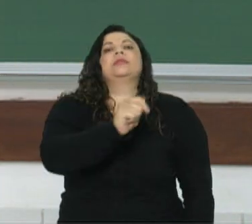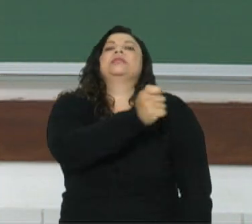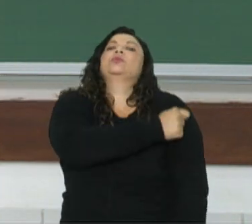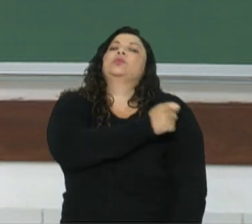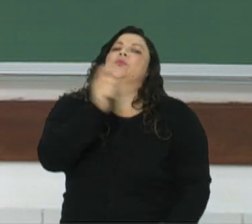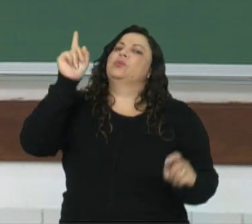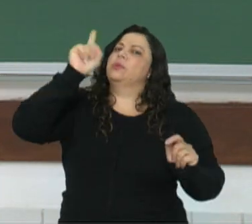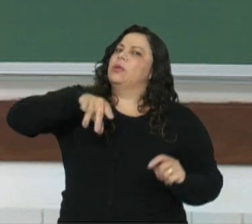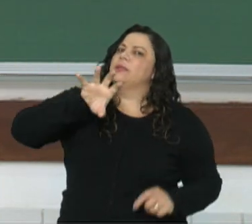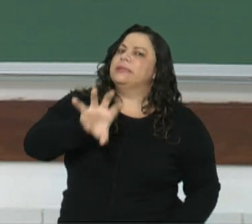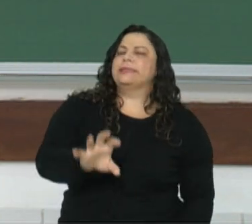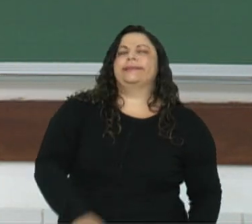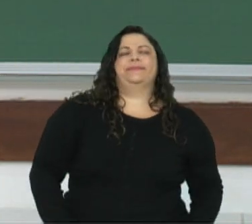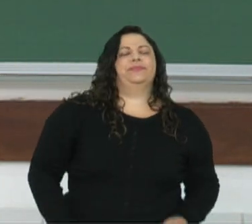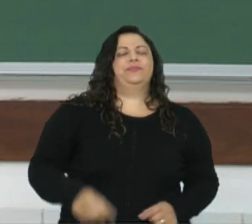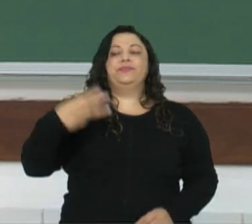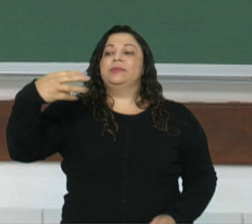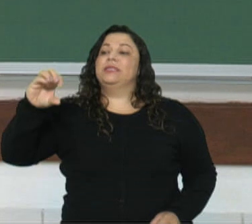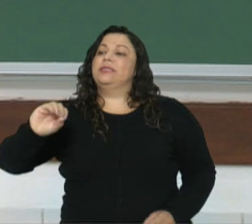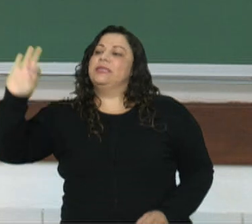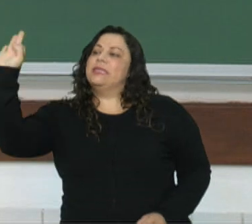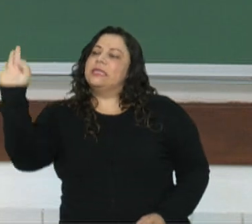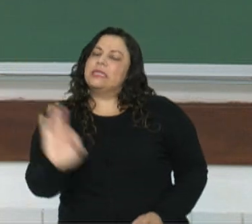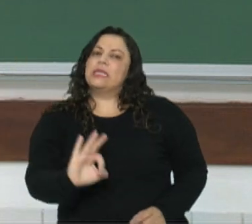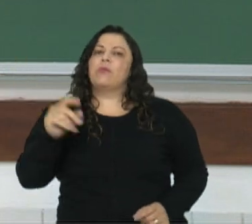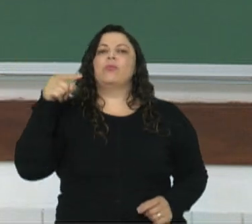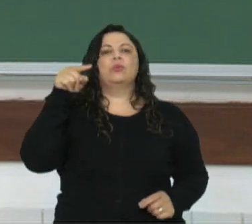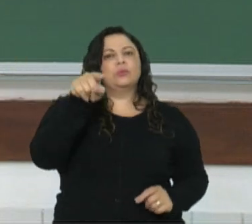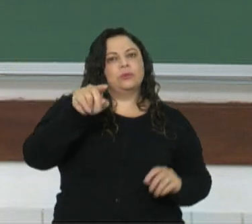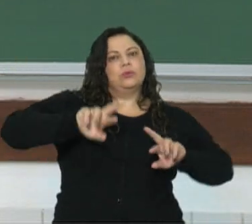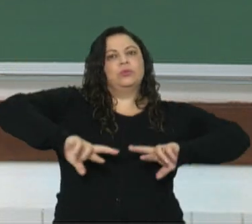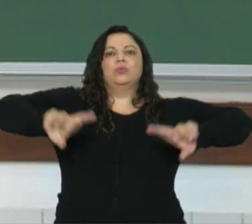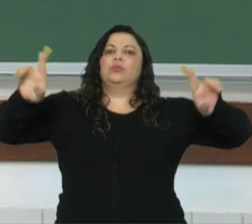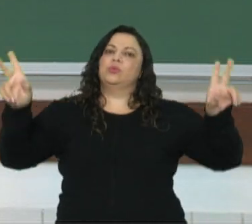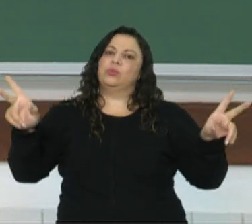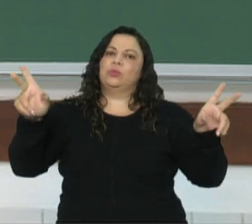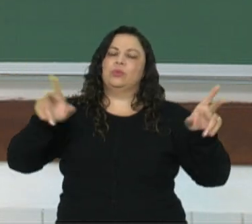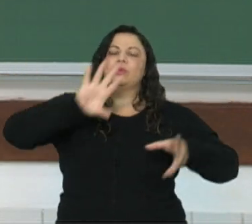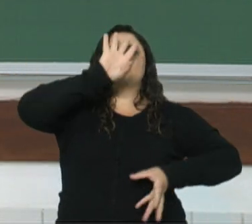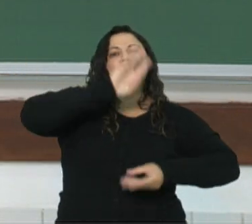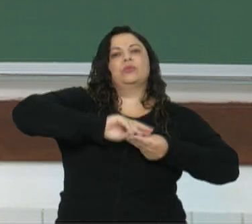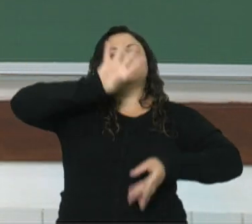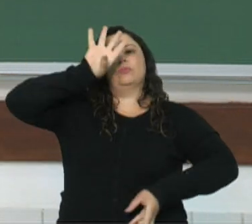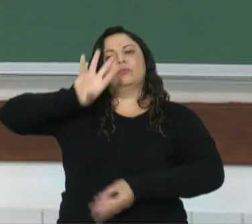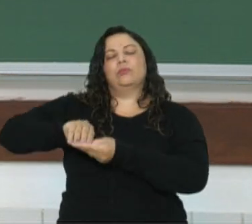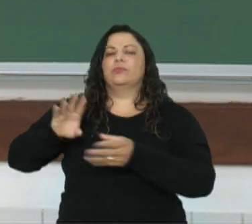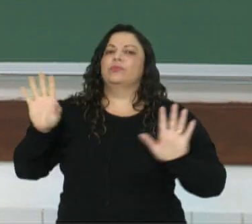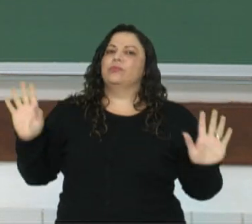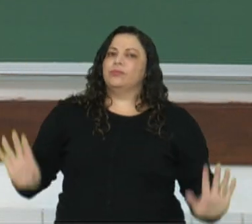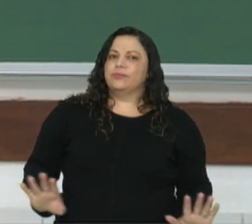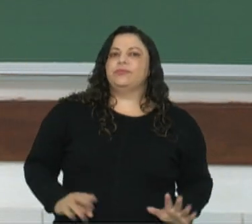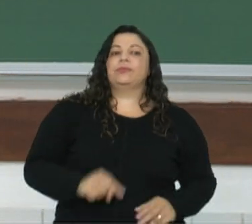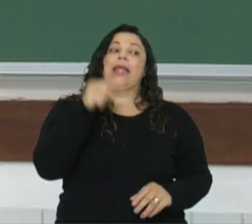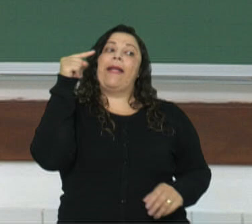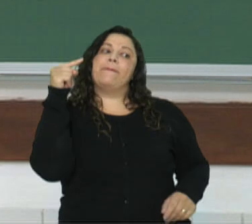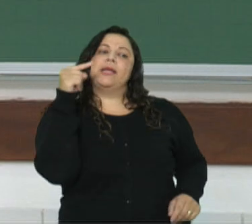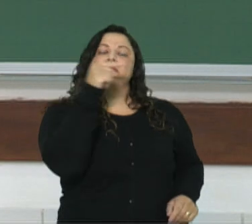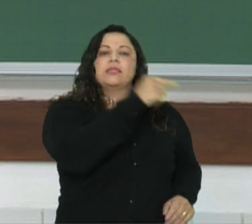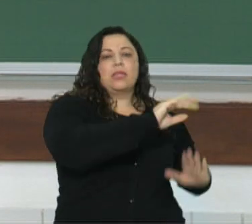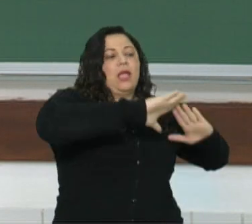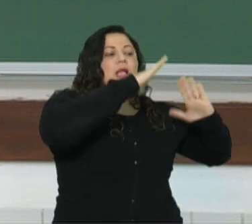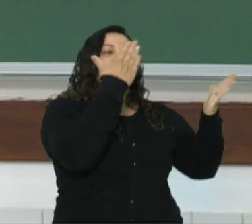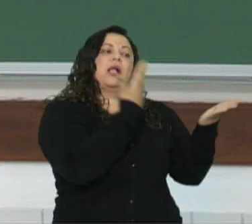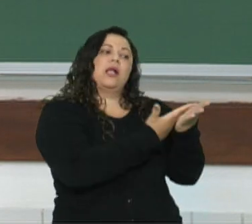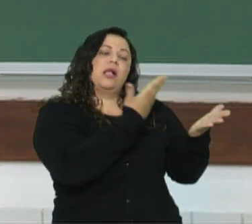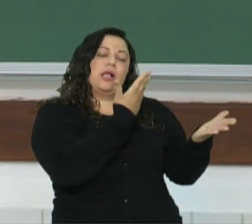assim, 30% são assado. E aí colocar conclusões, mas sempre dizendo, nessa escola.